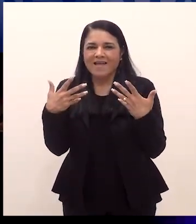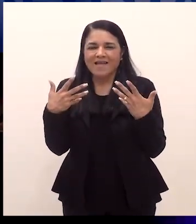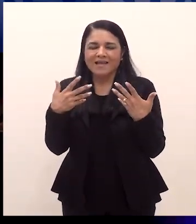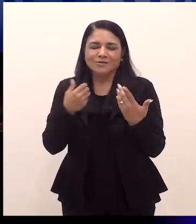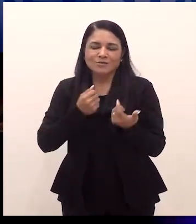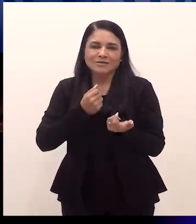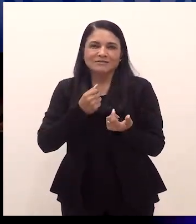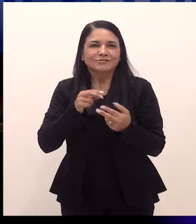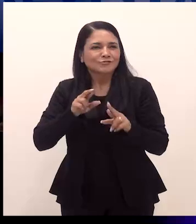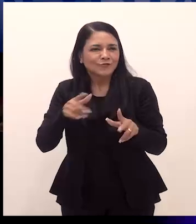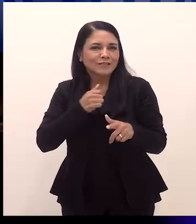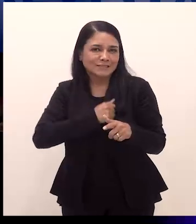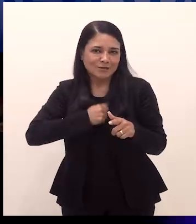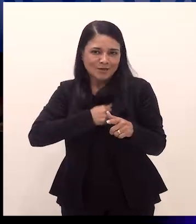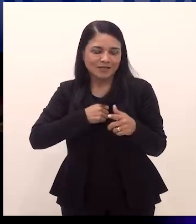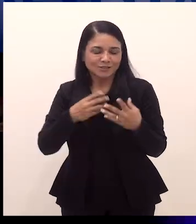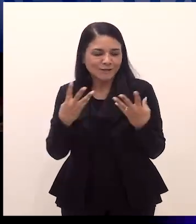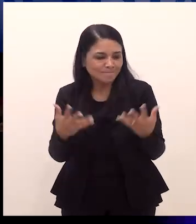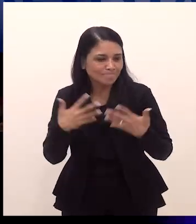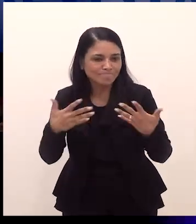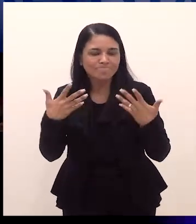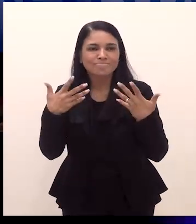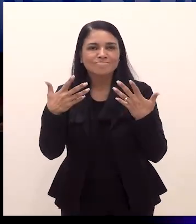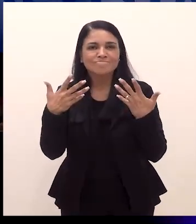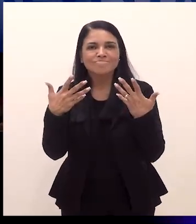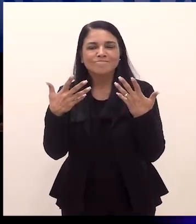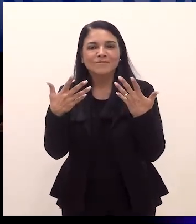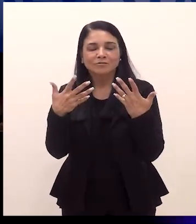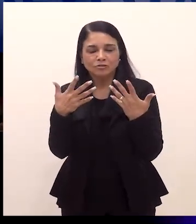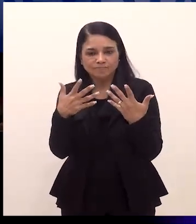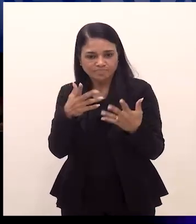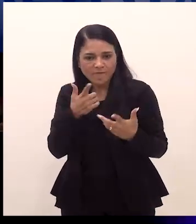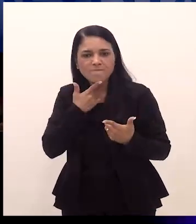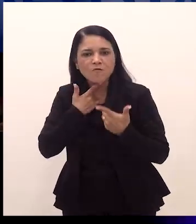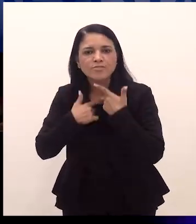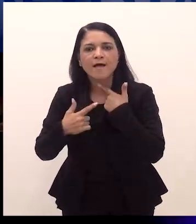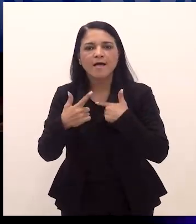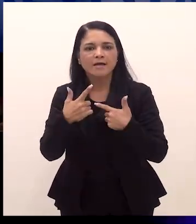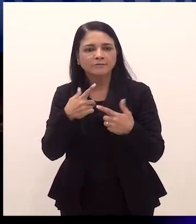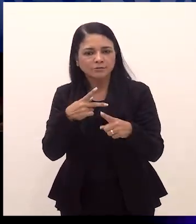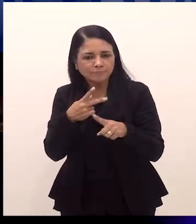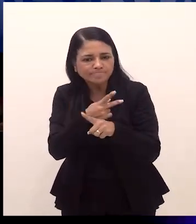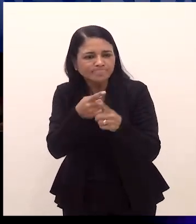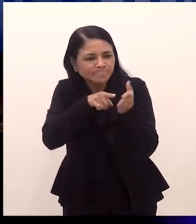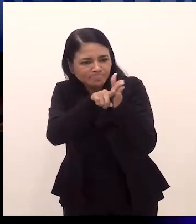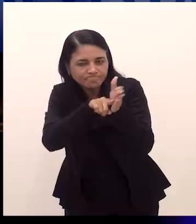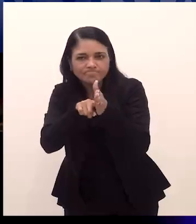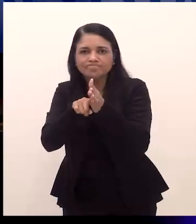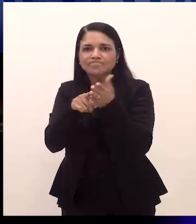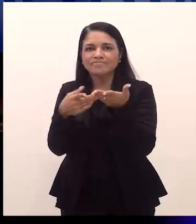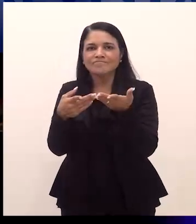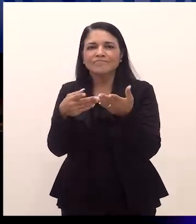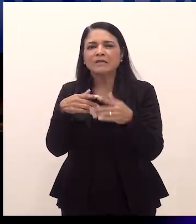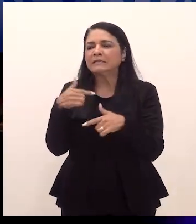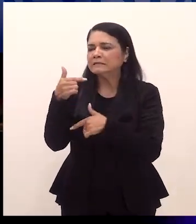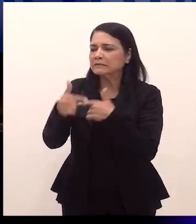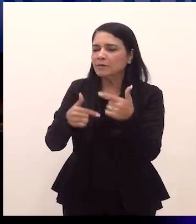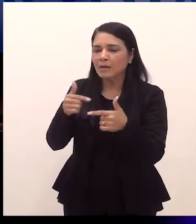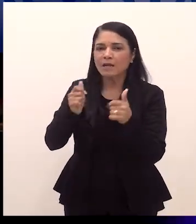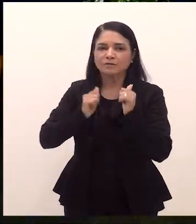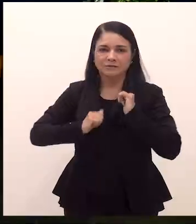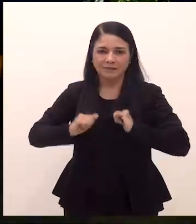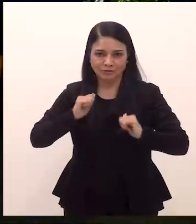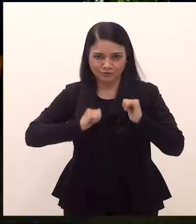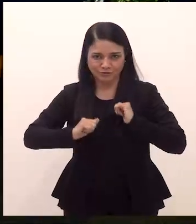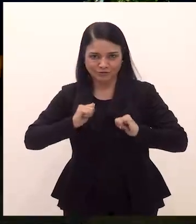falar de nostalgia, assim, mas tinha um sabor de uma gana, assim, de uma garra de correr atrás. E